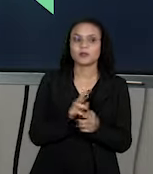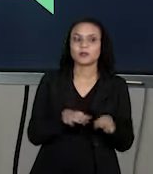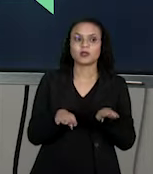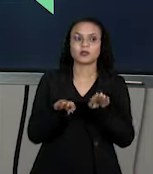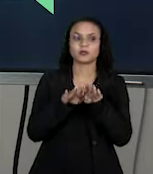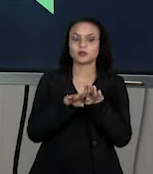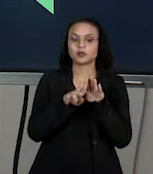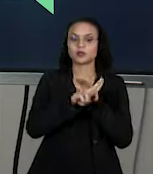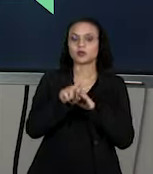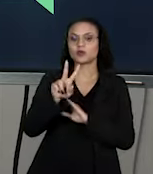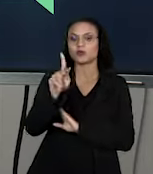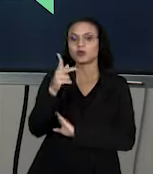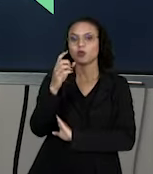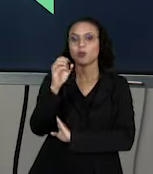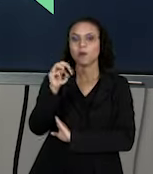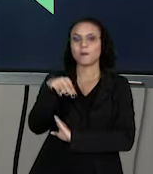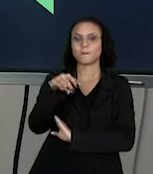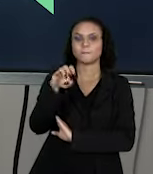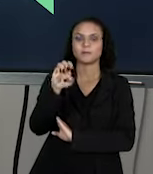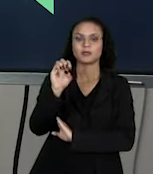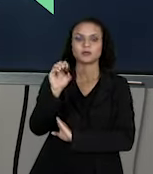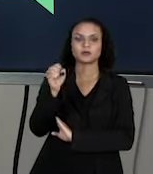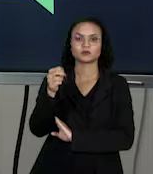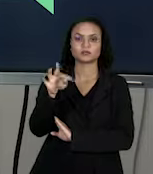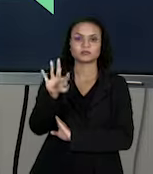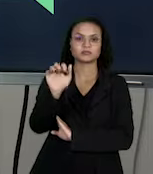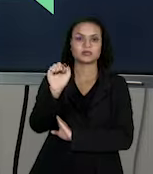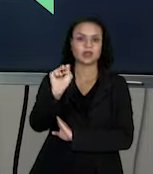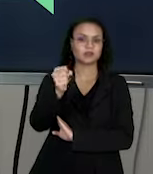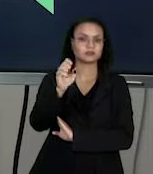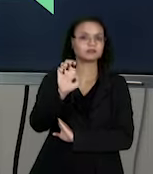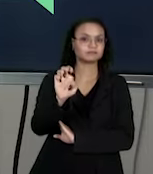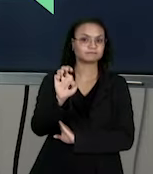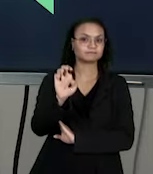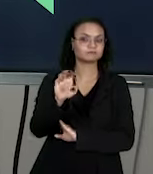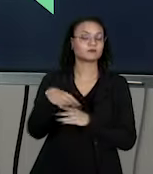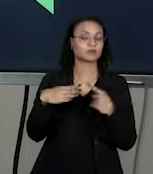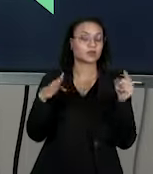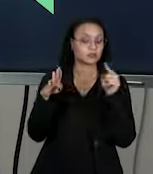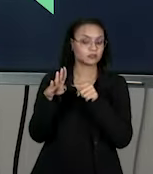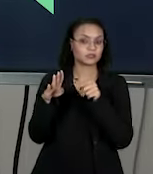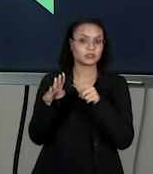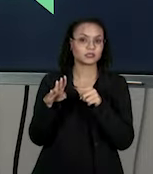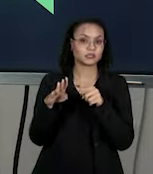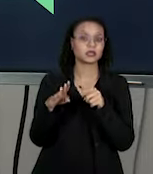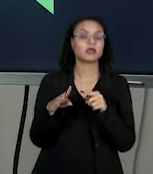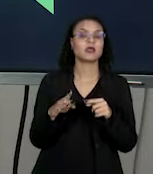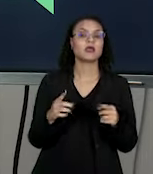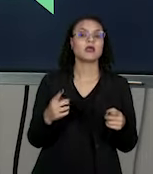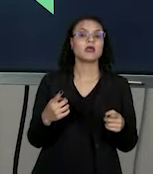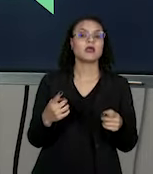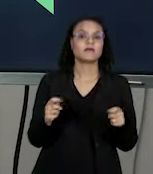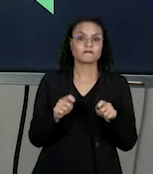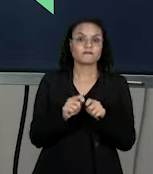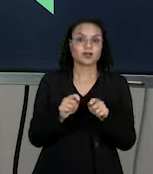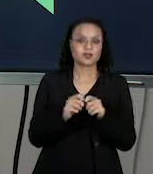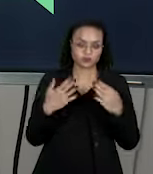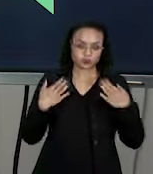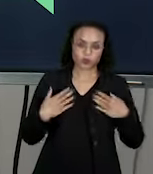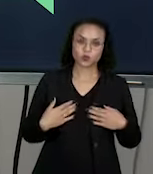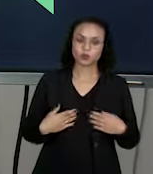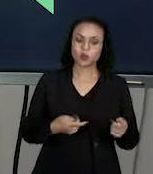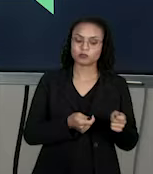de homeostase. Esse equilíbrio, né, ele permite com que o seu corpo funcione normalmente, né, com que o